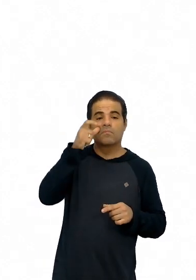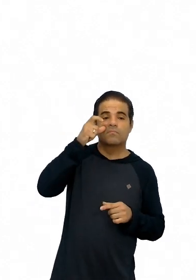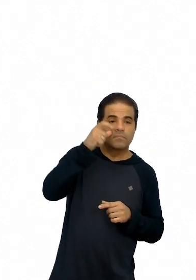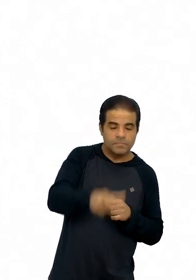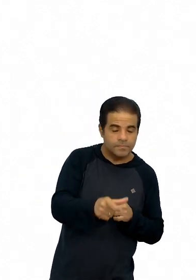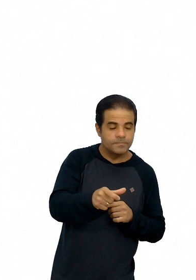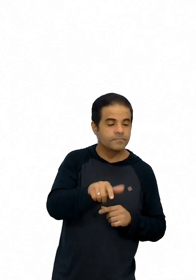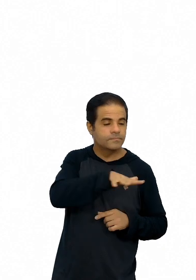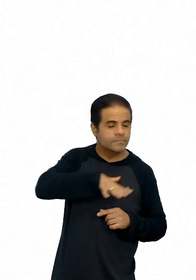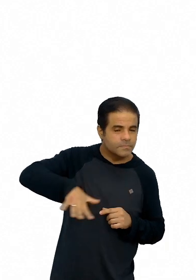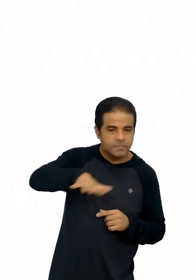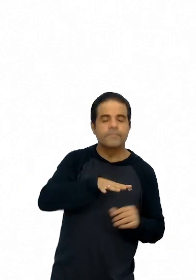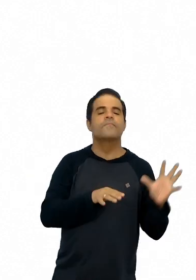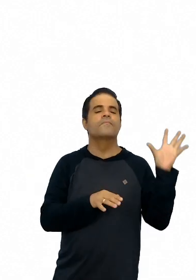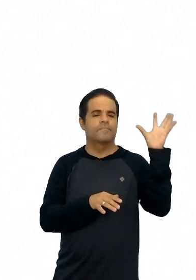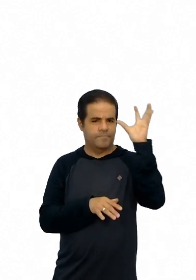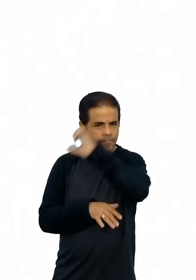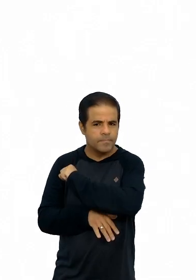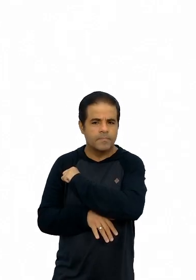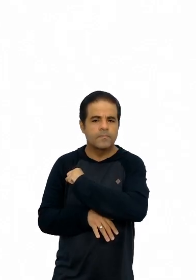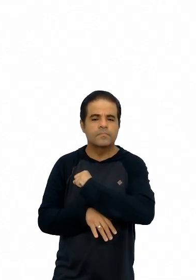interesse que eles têm do aprender.